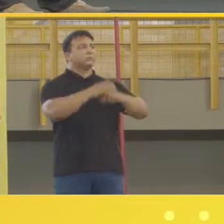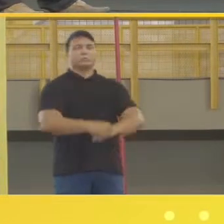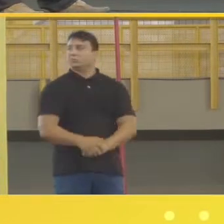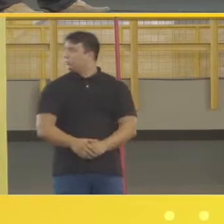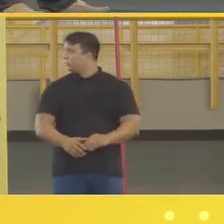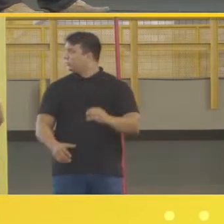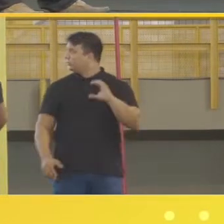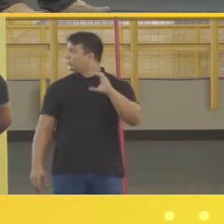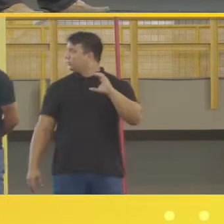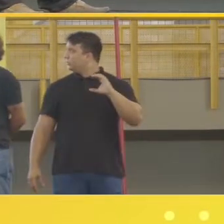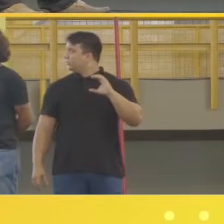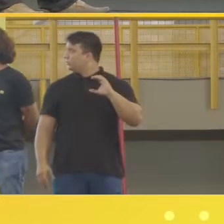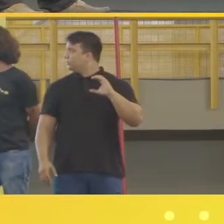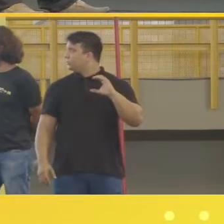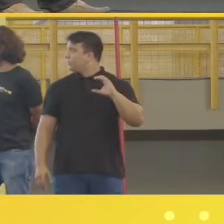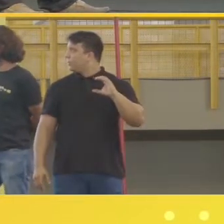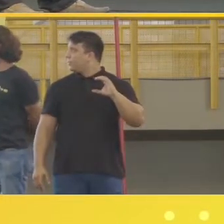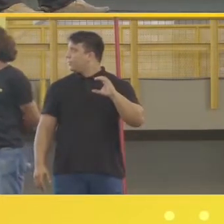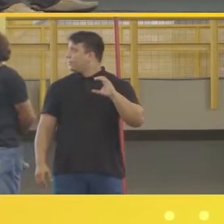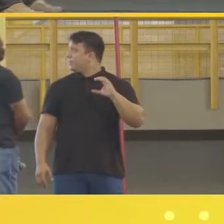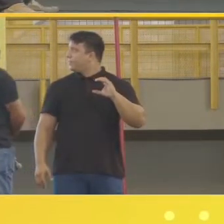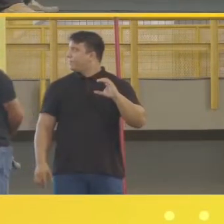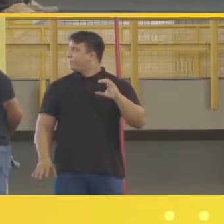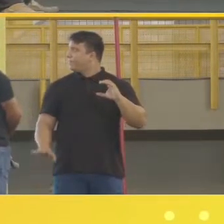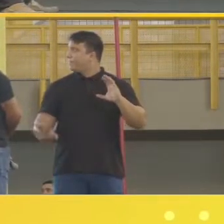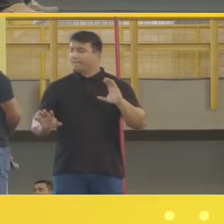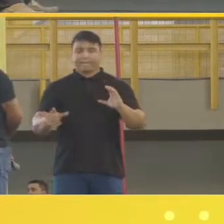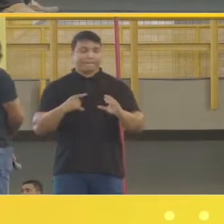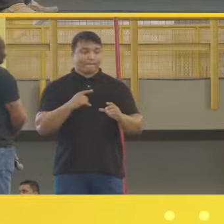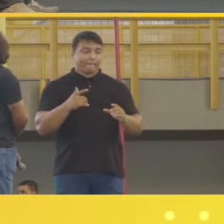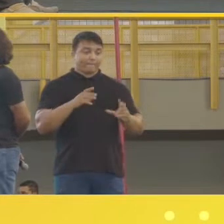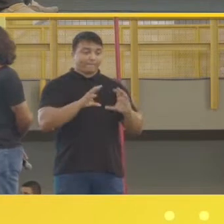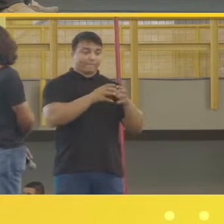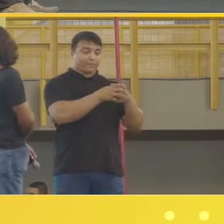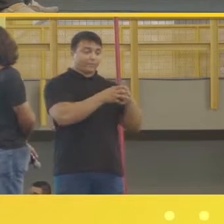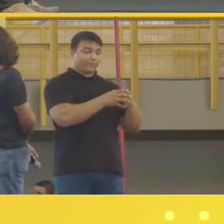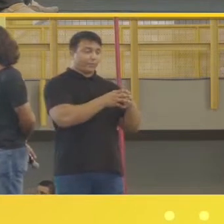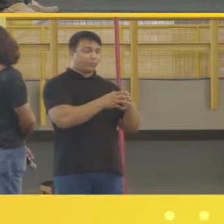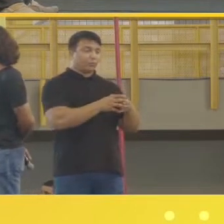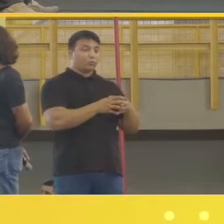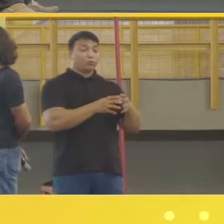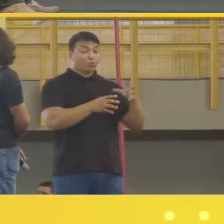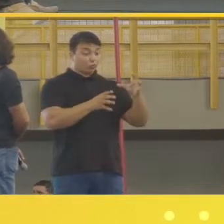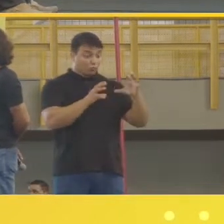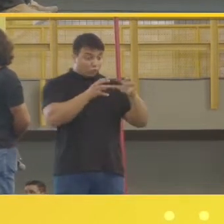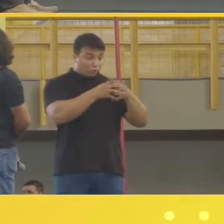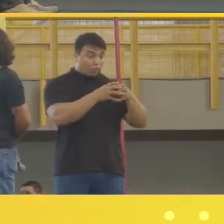A C, vamos lá, a vinda da corte,